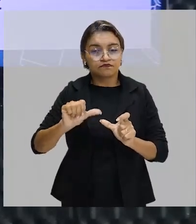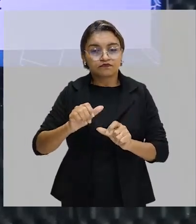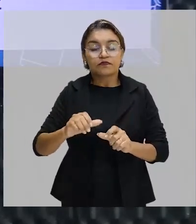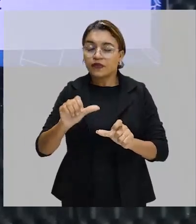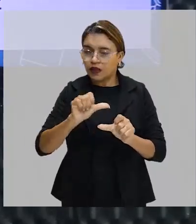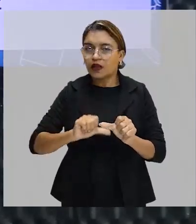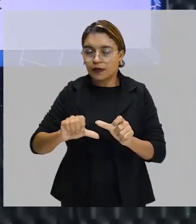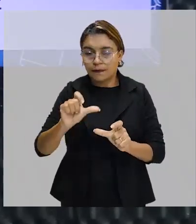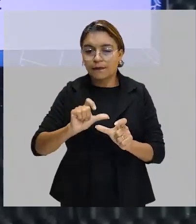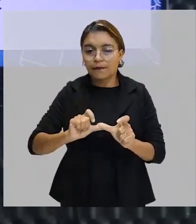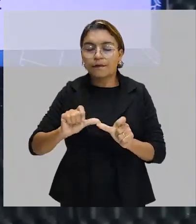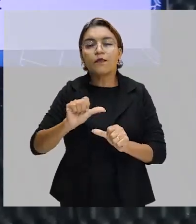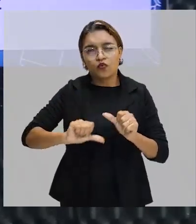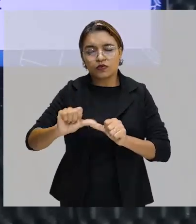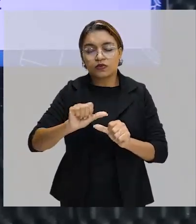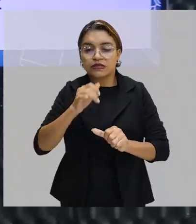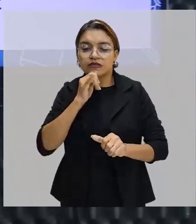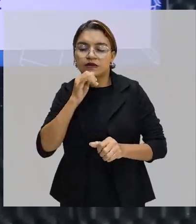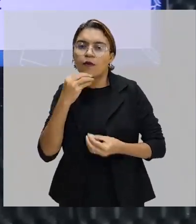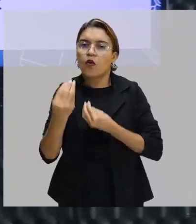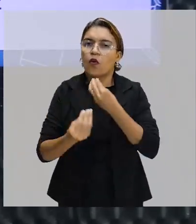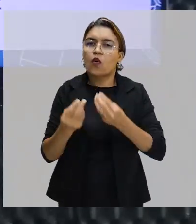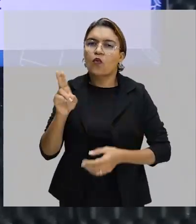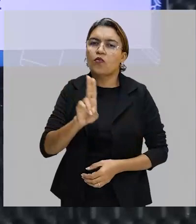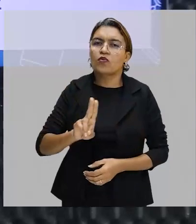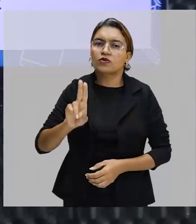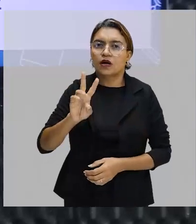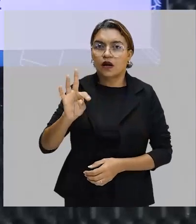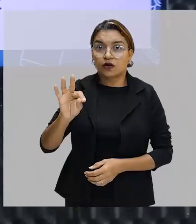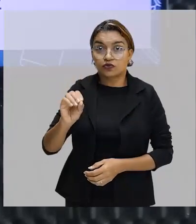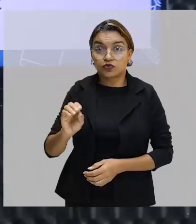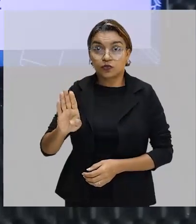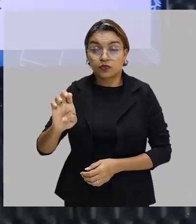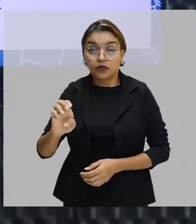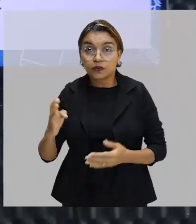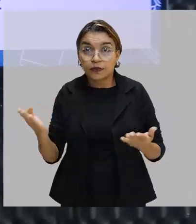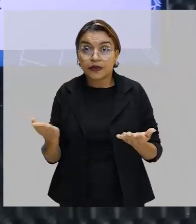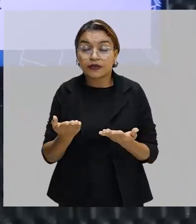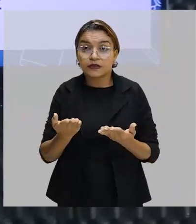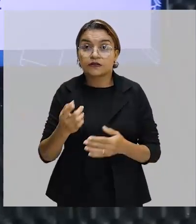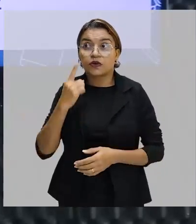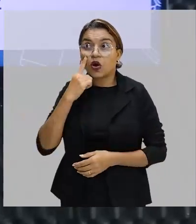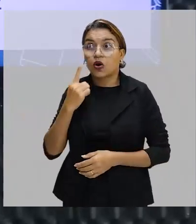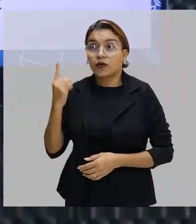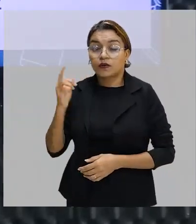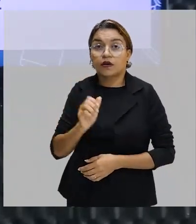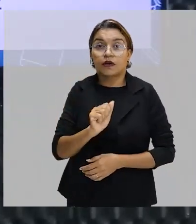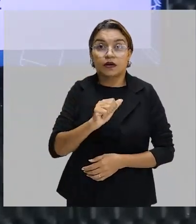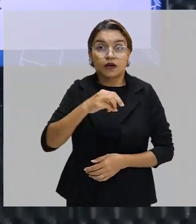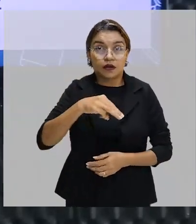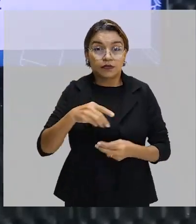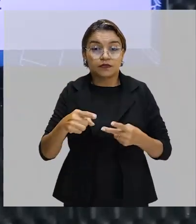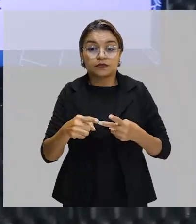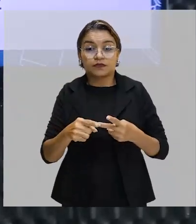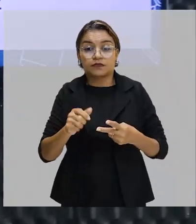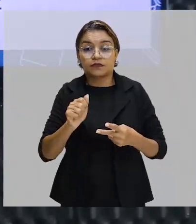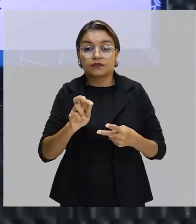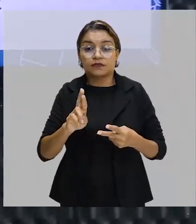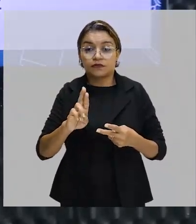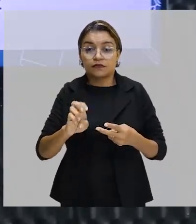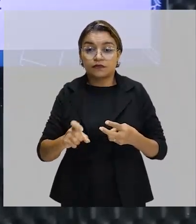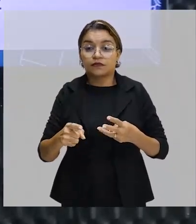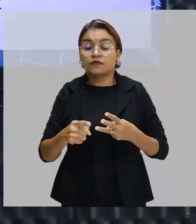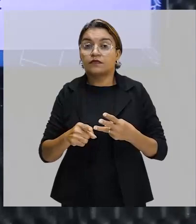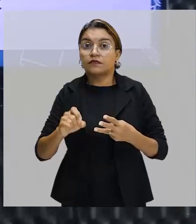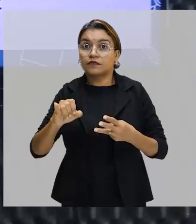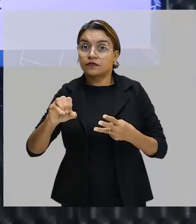fala qual a conjugação do verbo to be no presente? A conjugação é am, are, is.